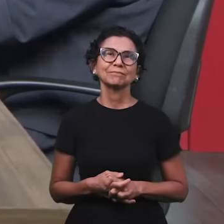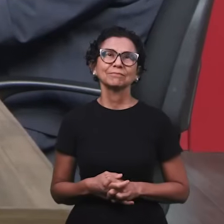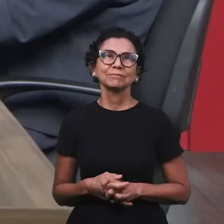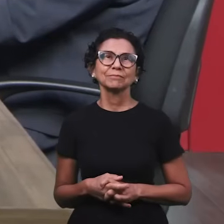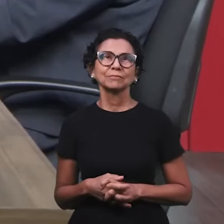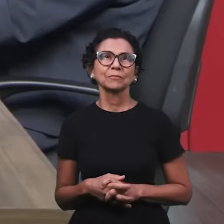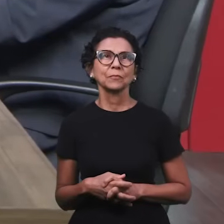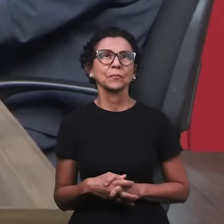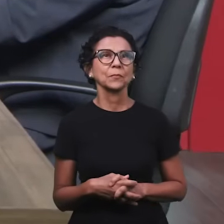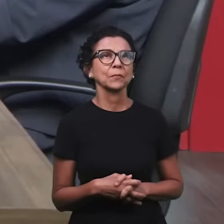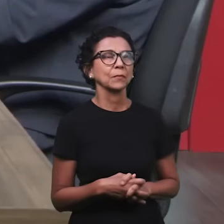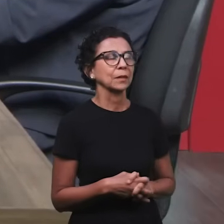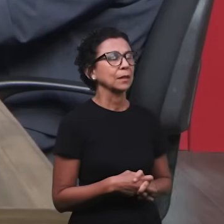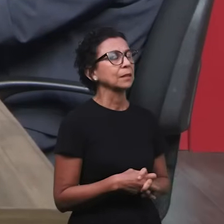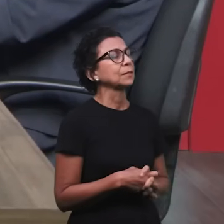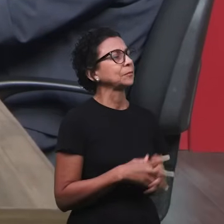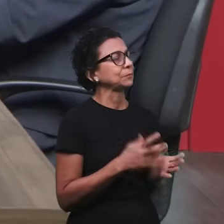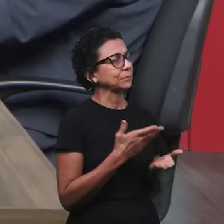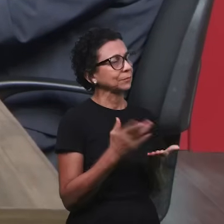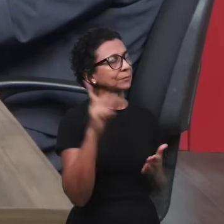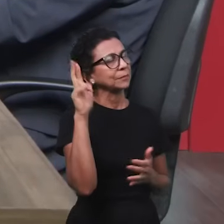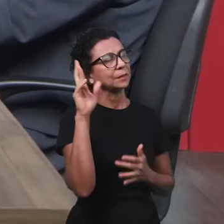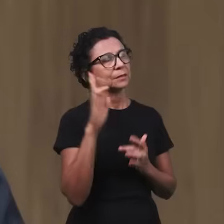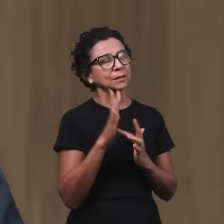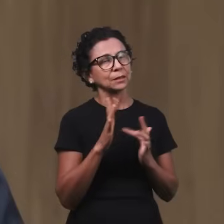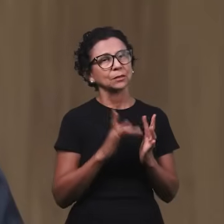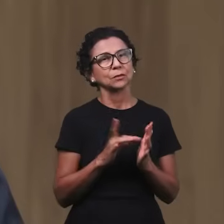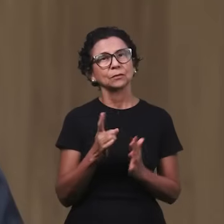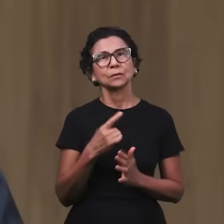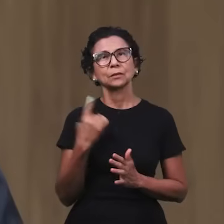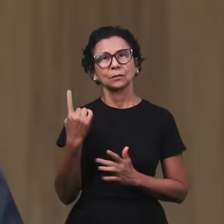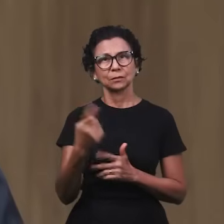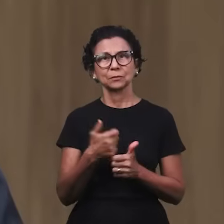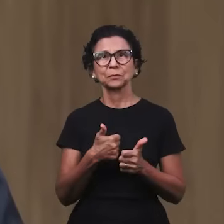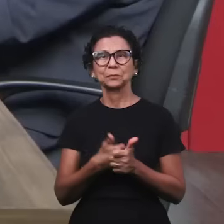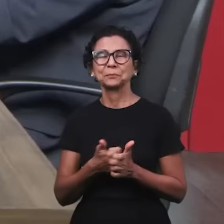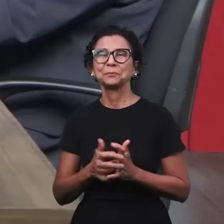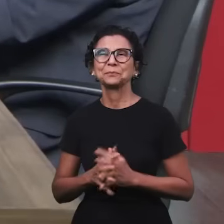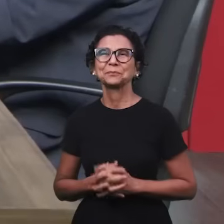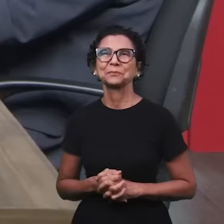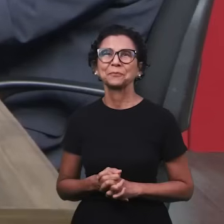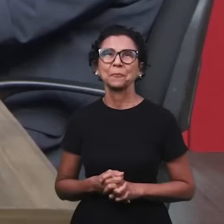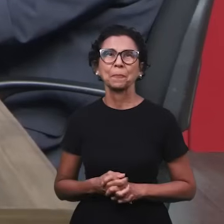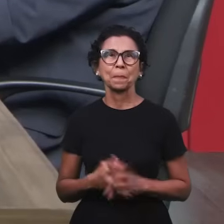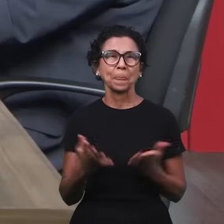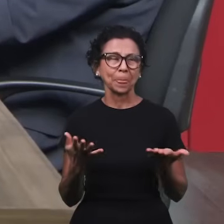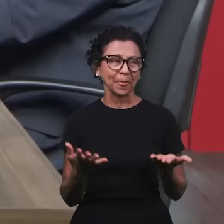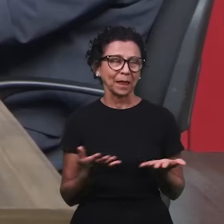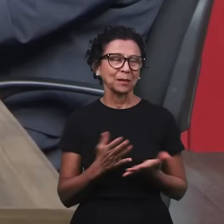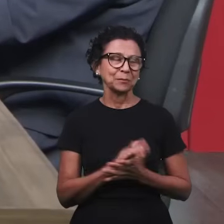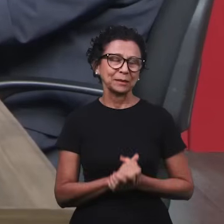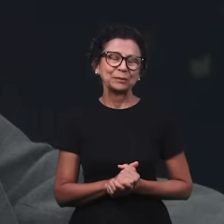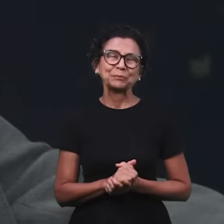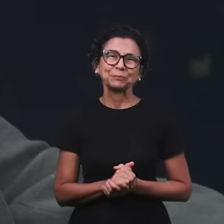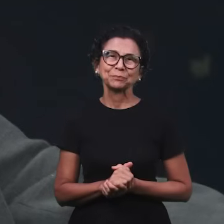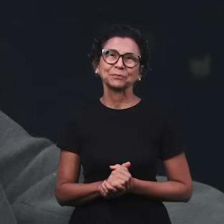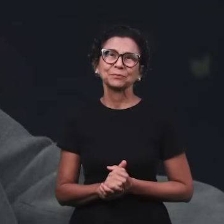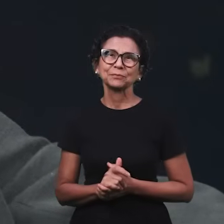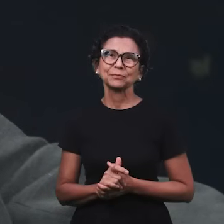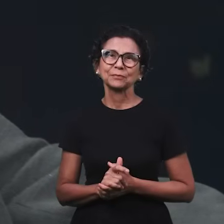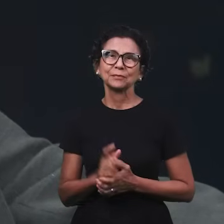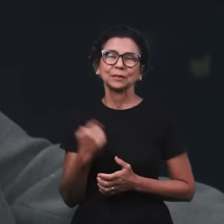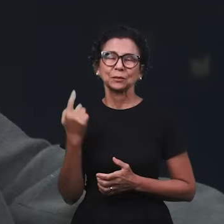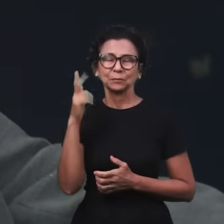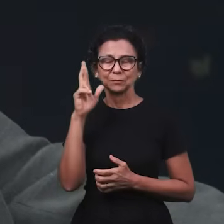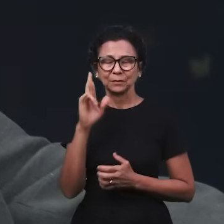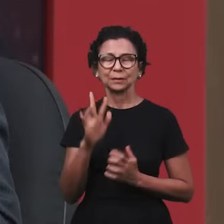Alexandre Paulino, paz do Senhor. Pai São William, companheiros, a todos que estão acompanhando conosco. Pastor Tiago Costa, paz do Senhor. Paz do Senhor a todos os